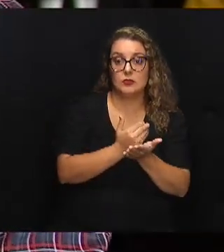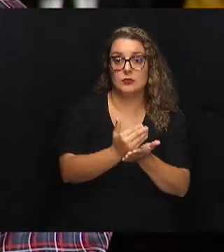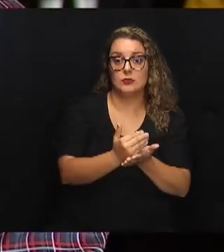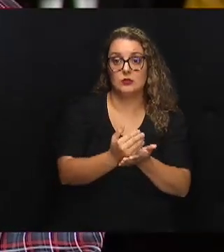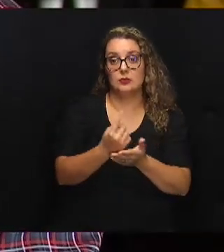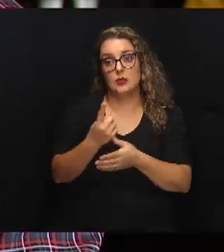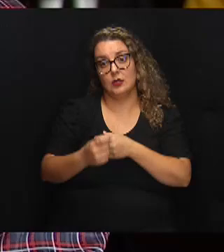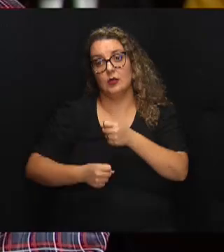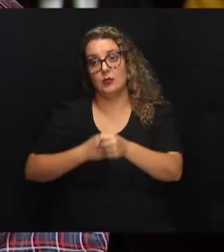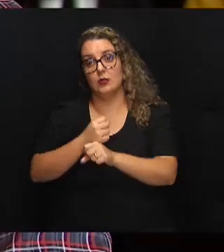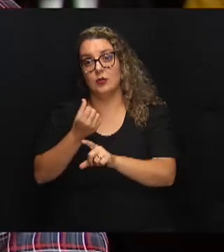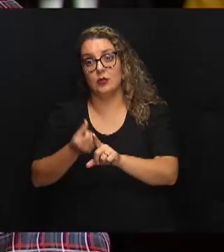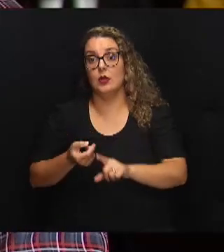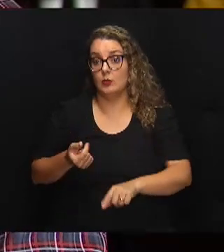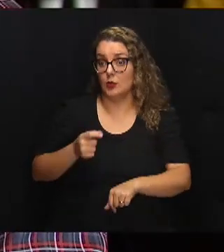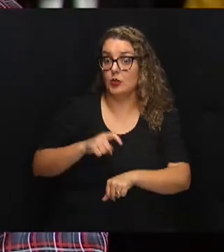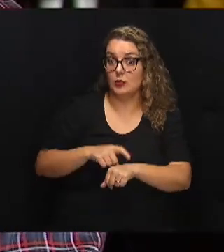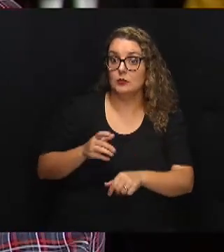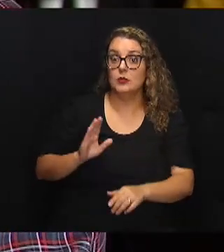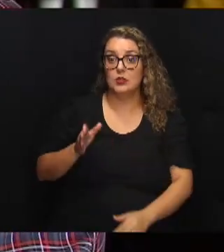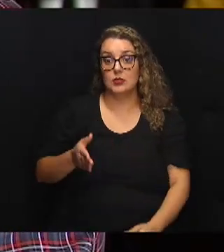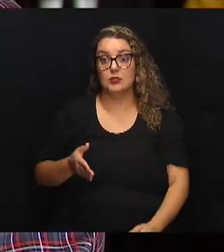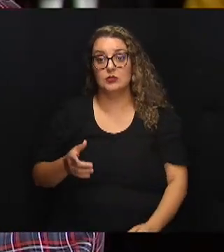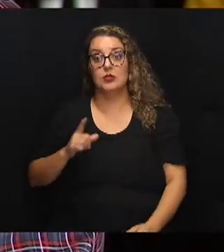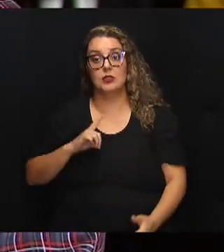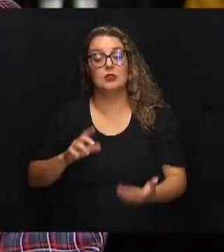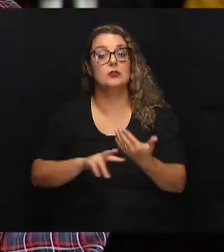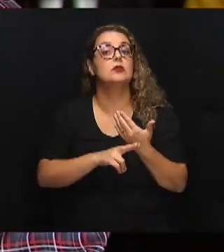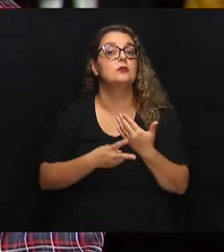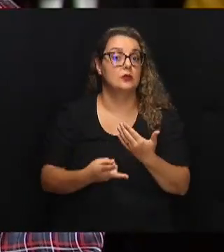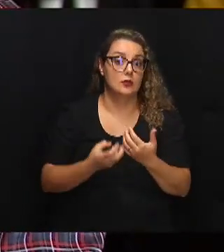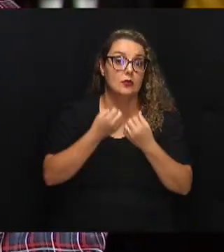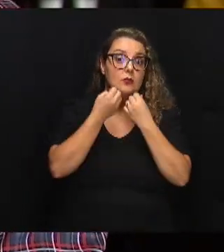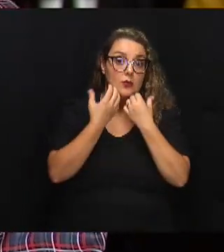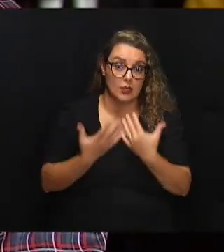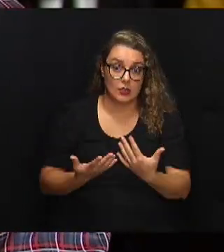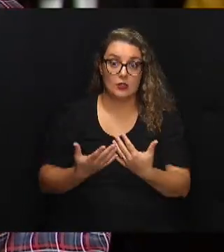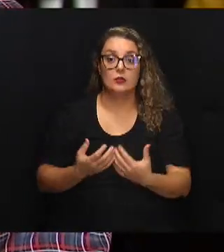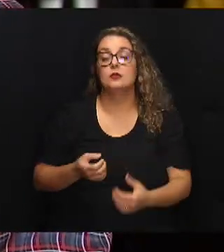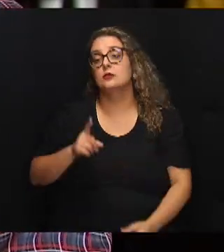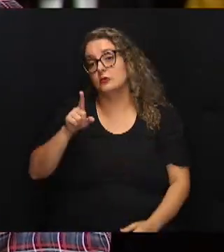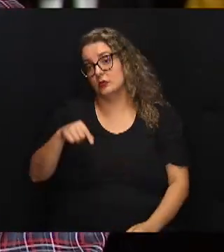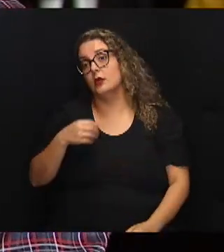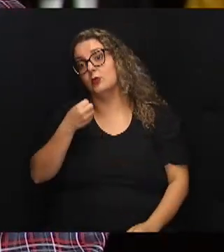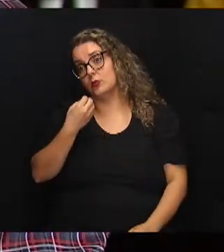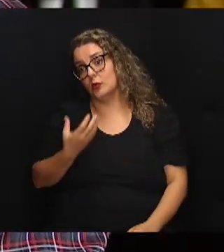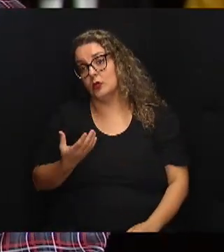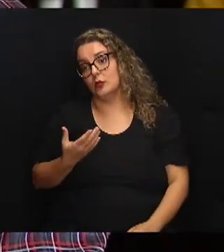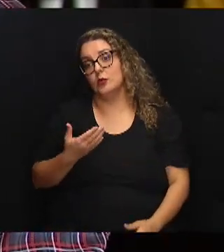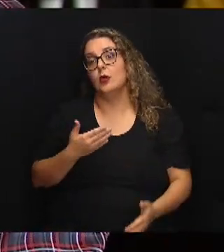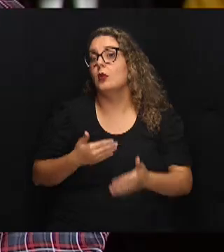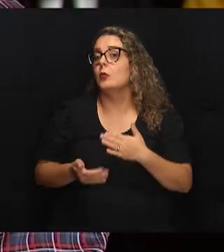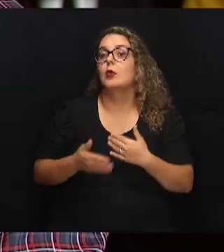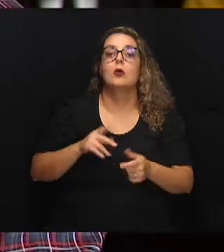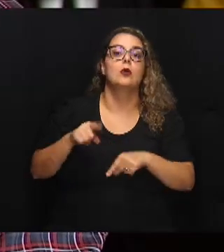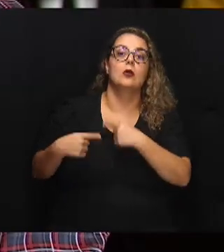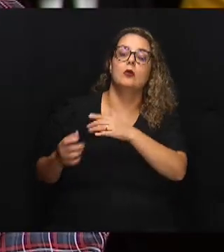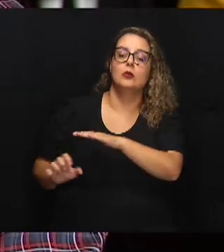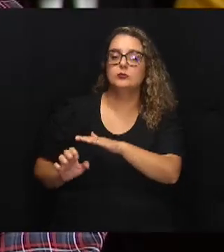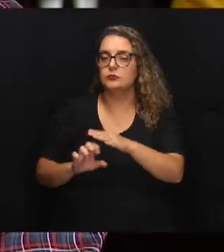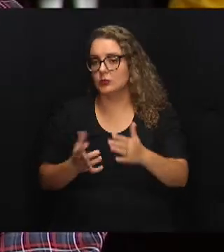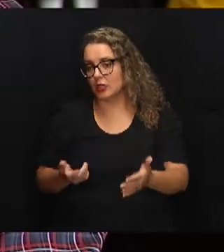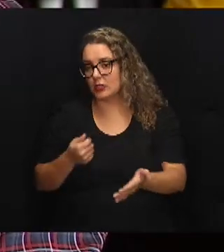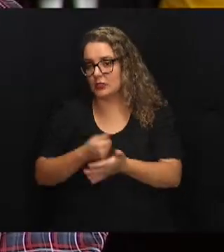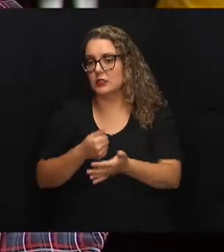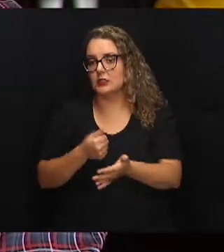ano e meio, é pouco tempo. A gente já está colhendo resultados, então está valendo a pena. E como qualquer outro negócio, exige